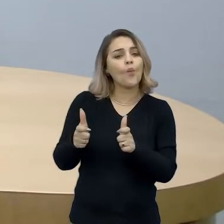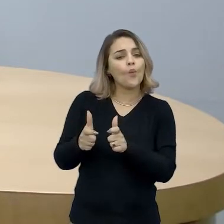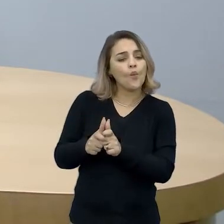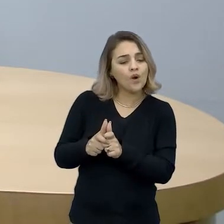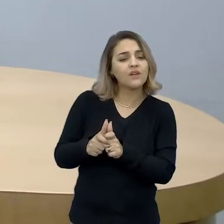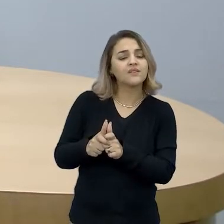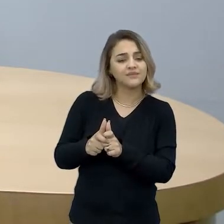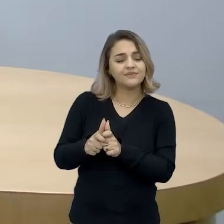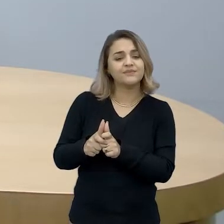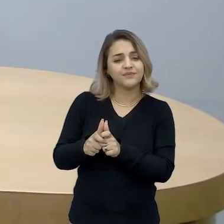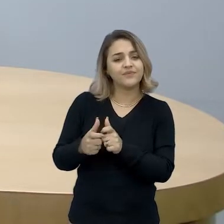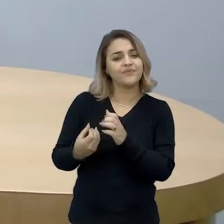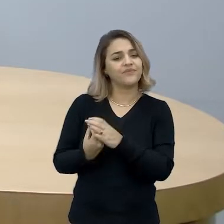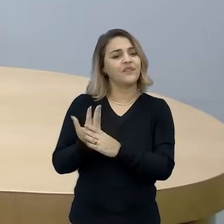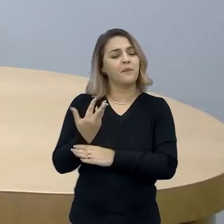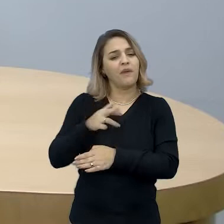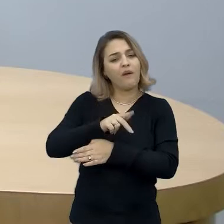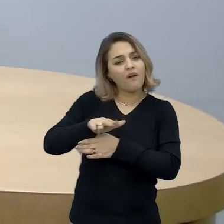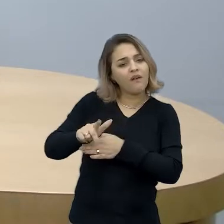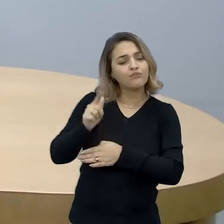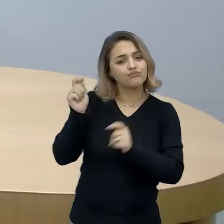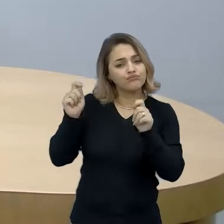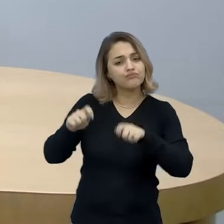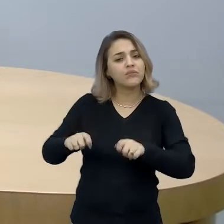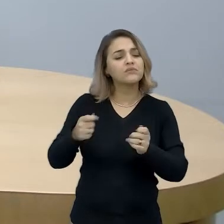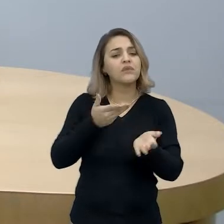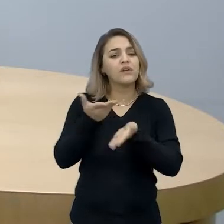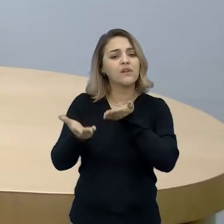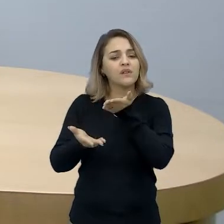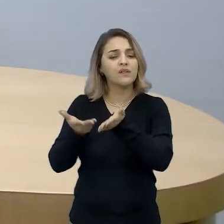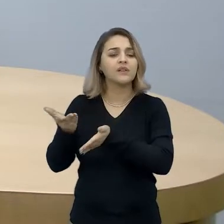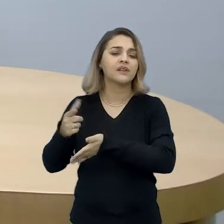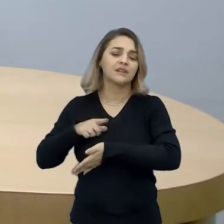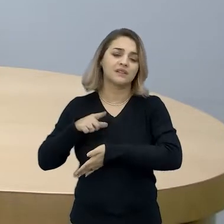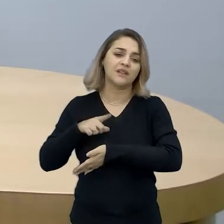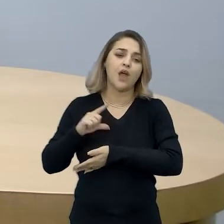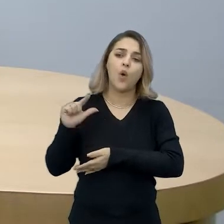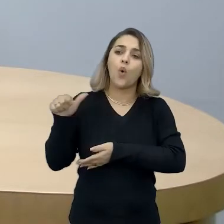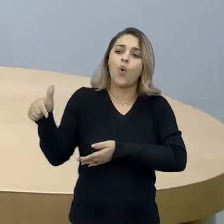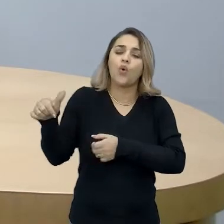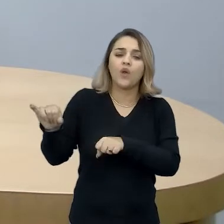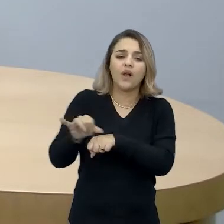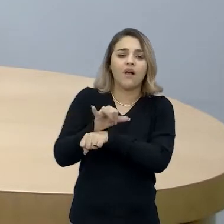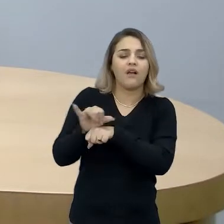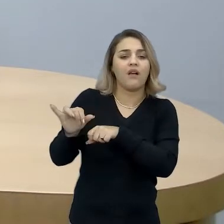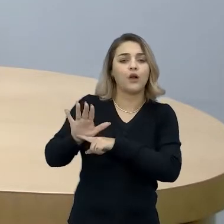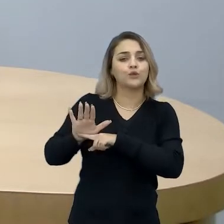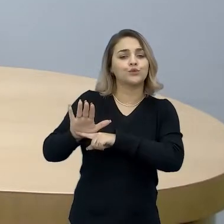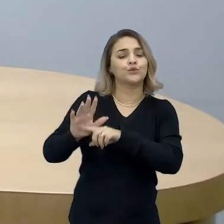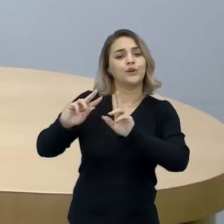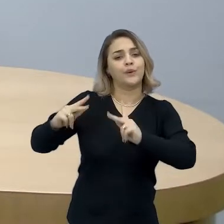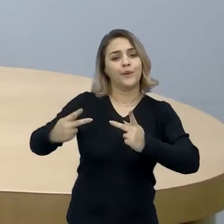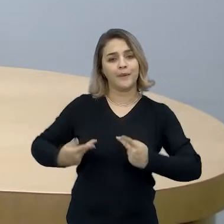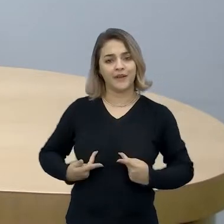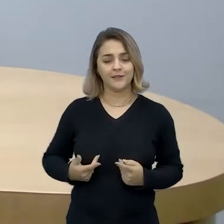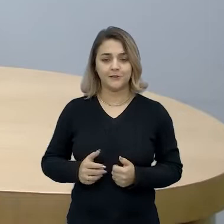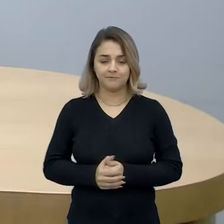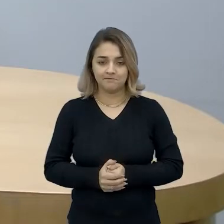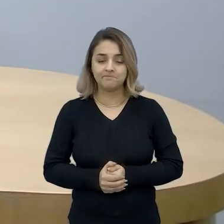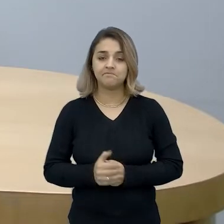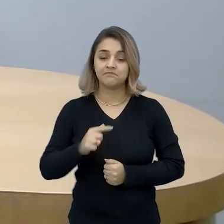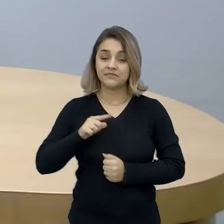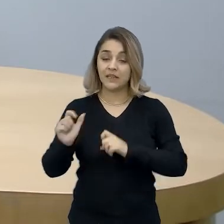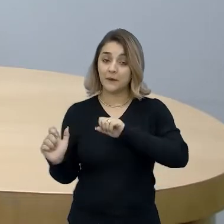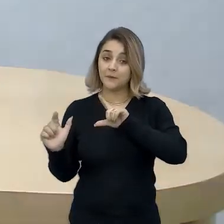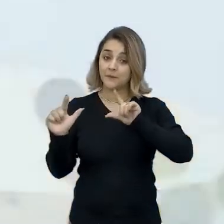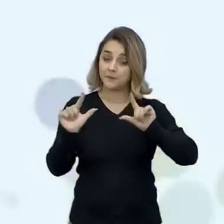qual poderemos aí cultivar, né, ou ter outras atividades aí em benefício ao ser humano. Bom, vamos lá para a próxima tela